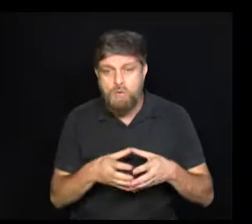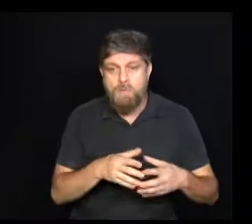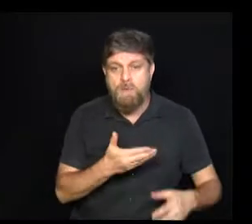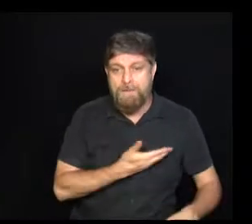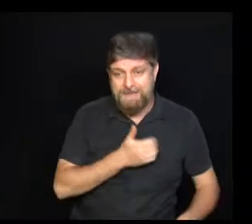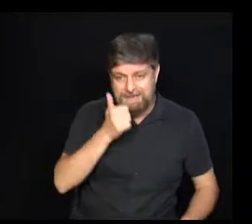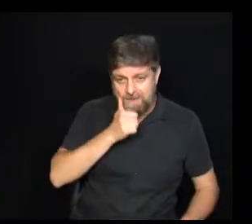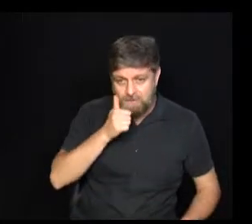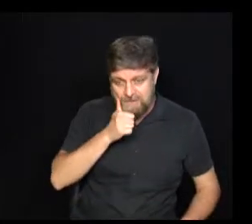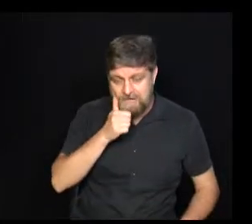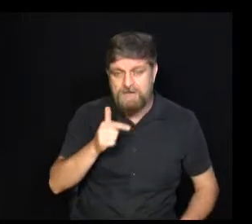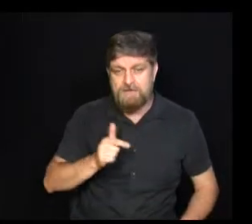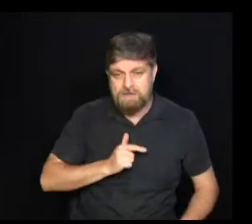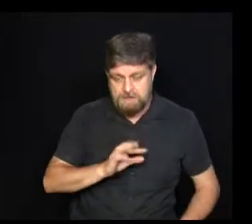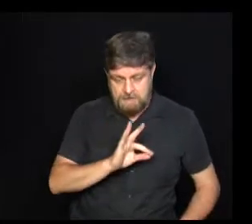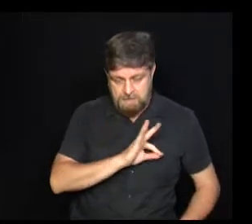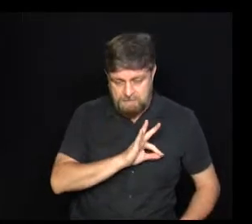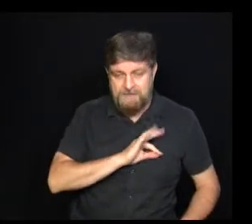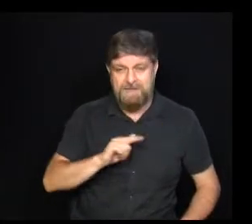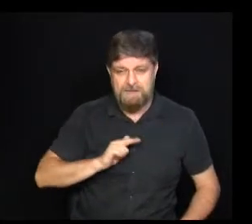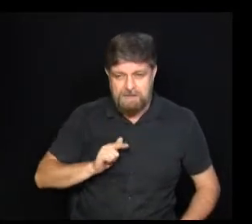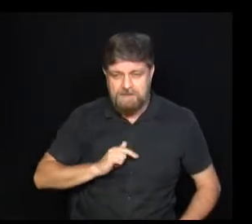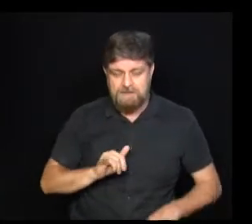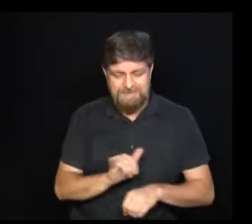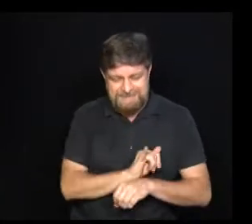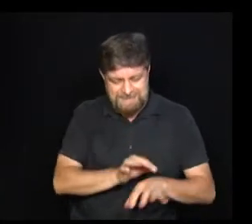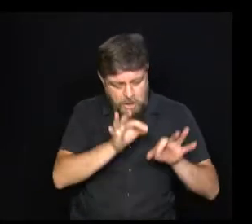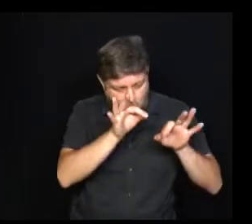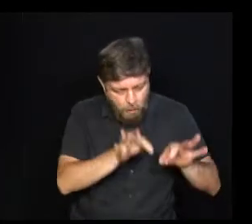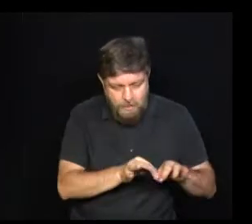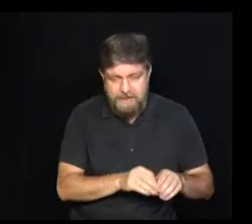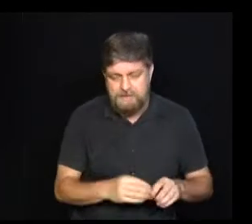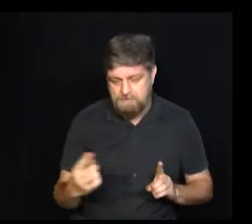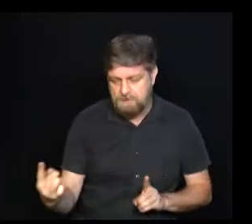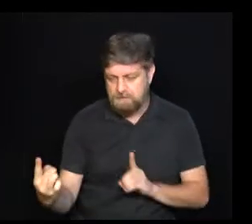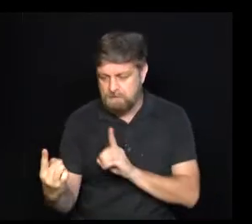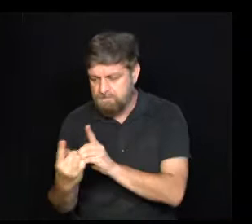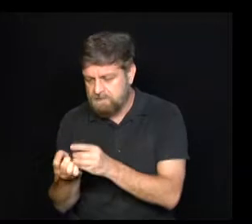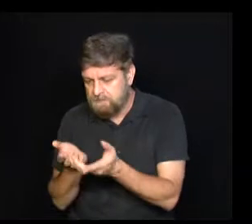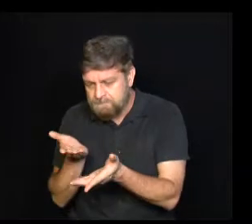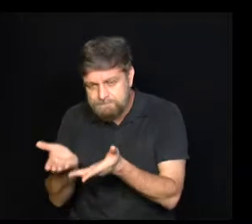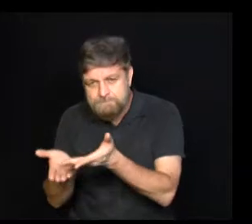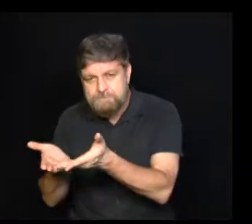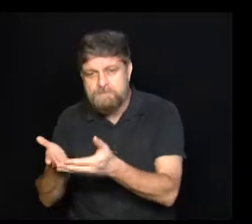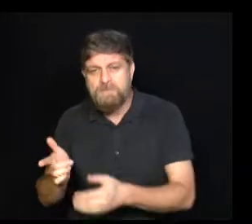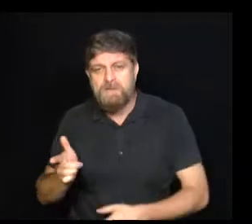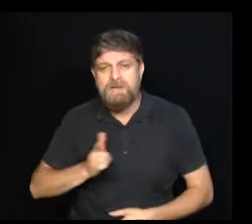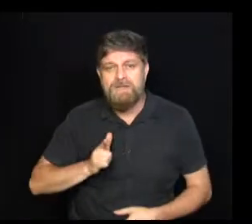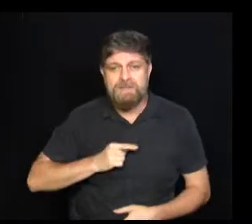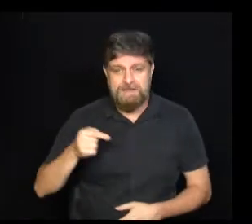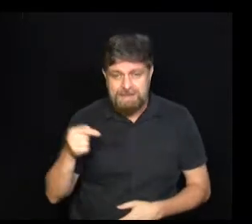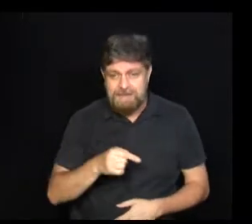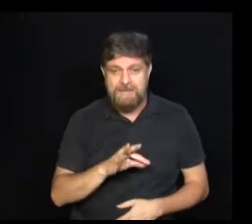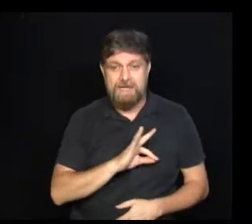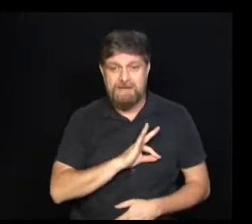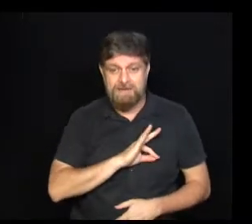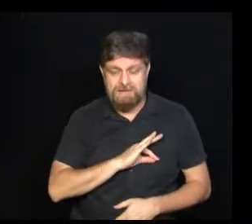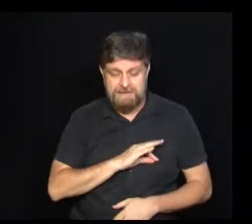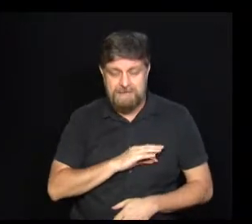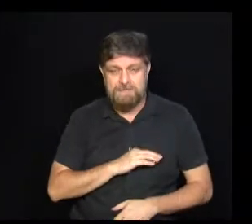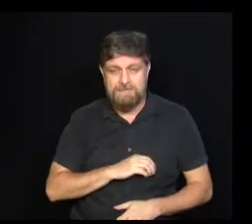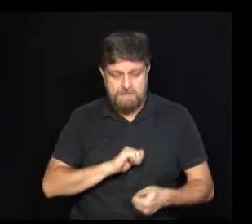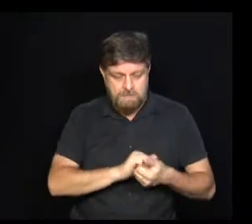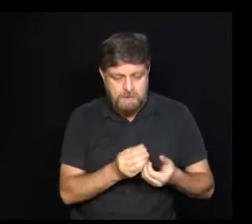um aparato para fazer o atendimento, nós temos a qualificação dela,